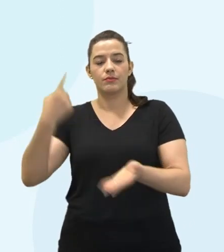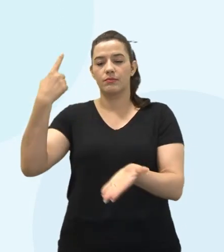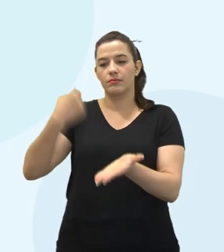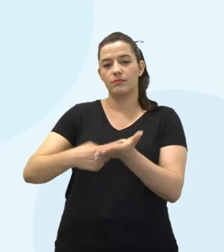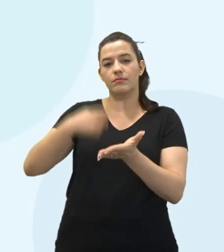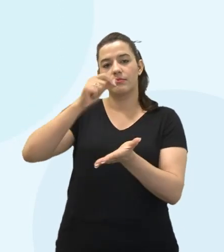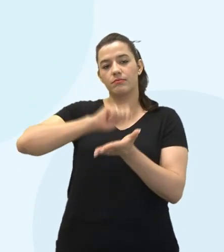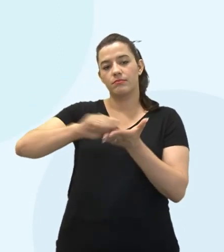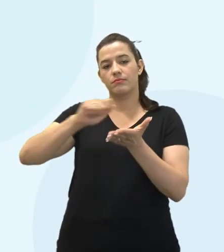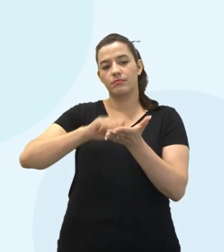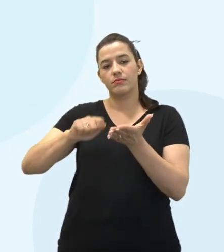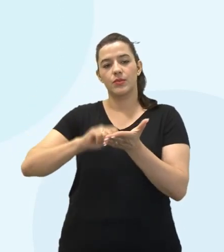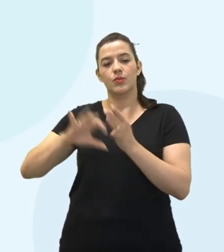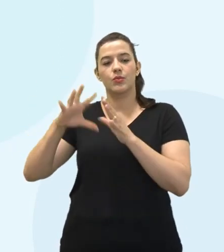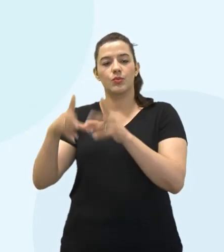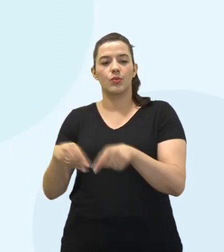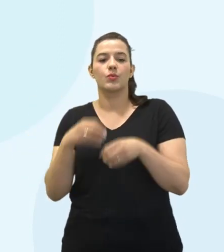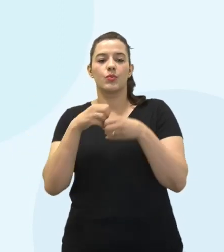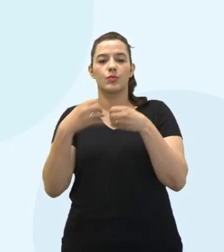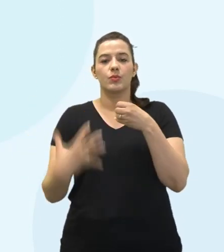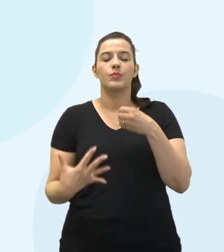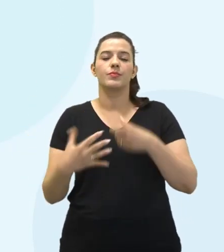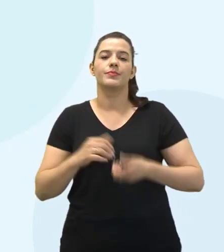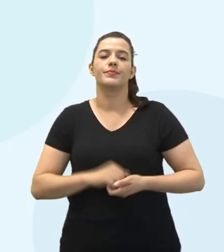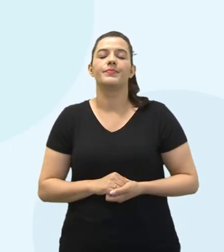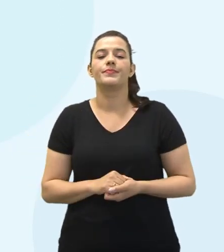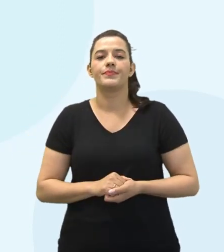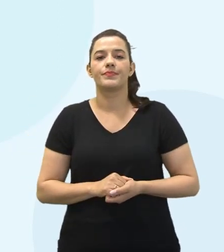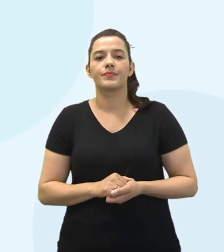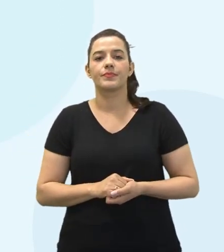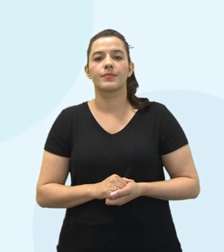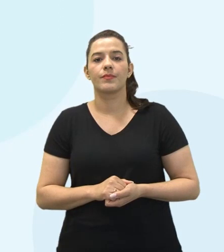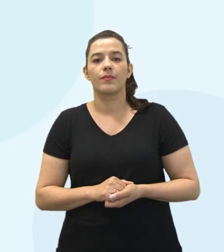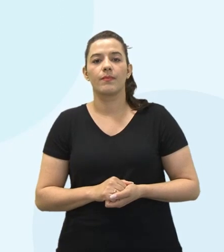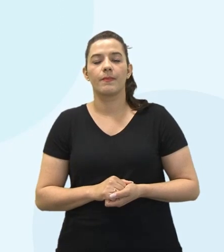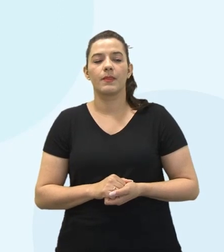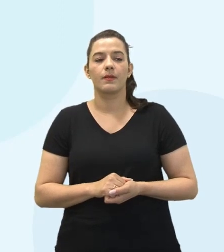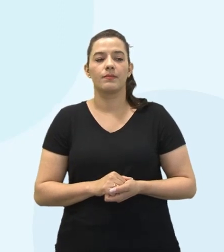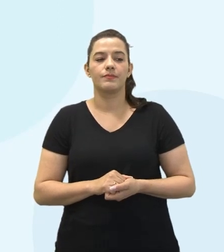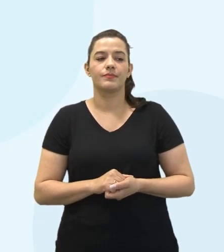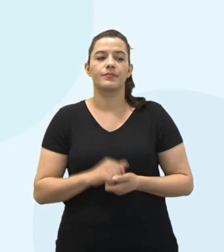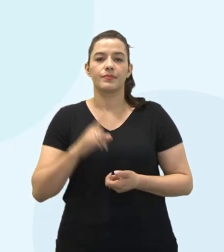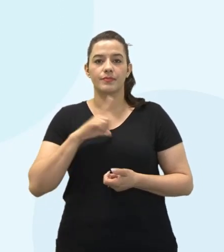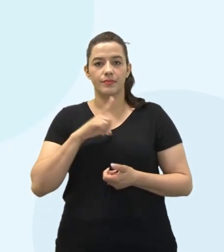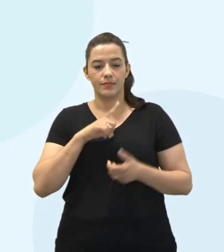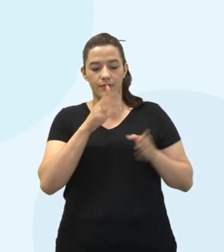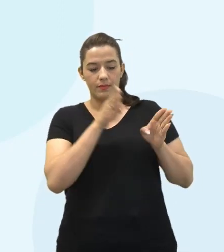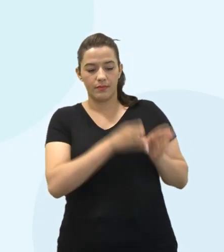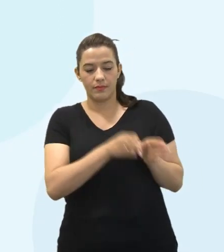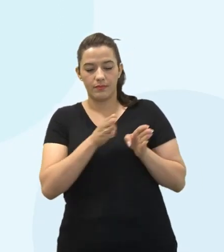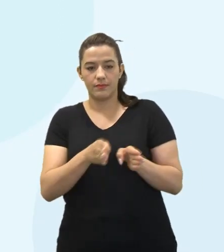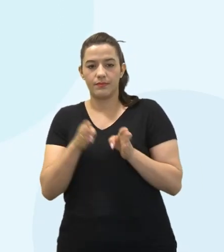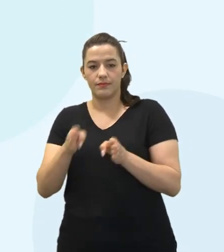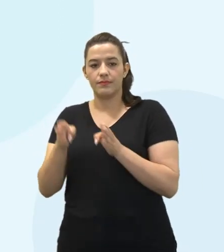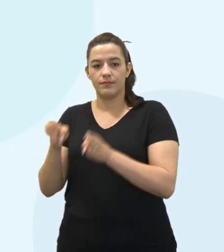desse conteúdo ok então nós temos aí as etapas de bóia